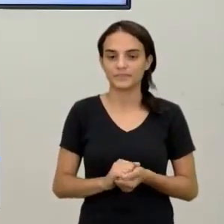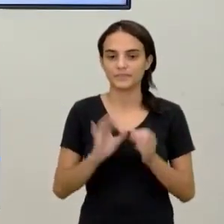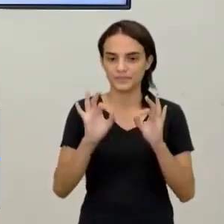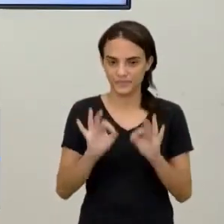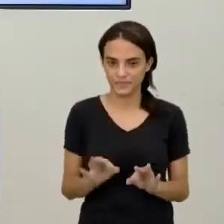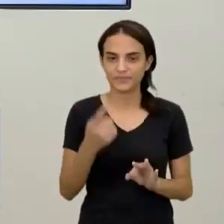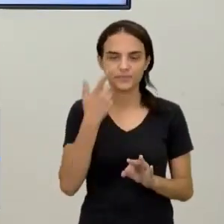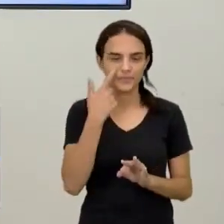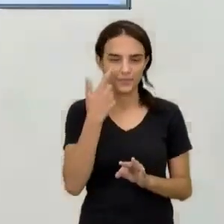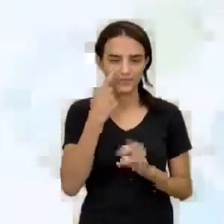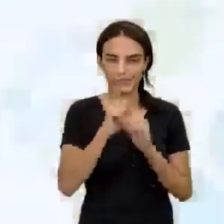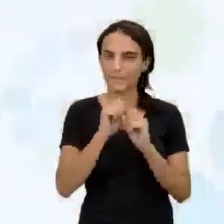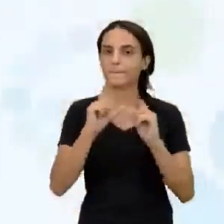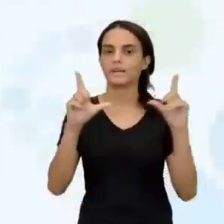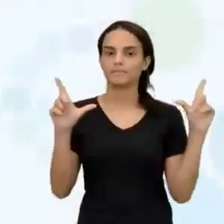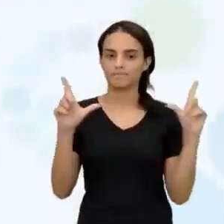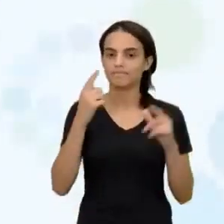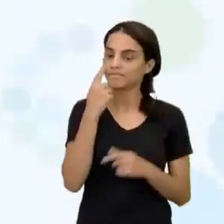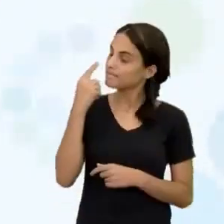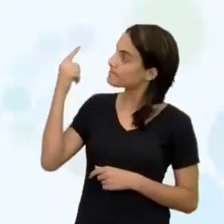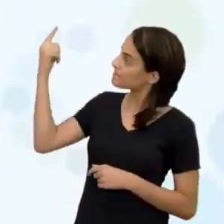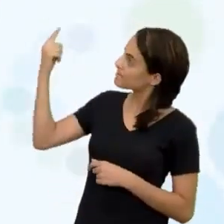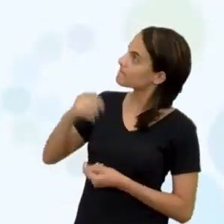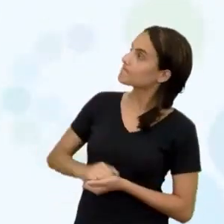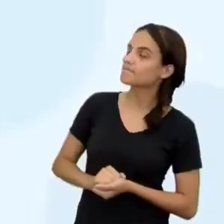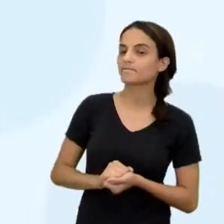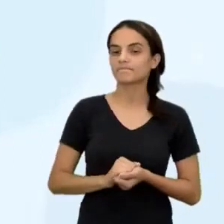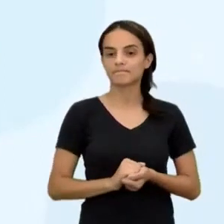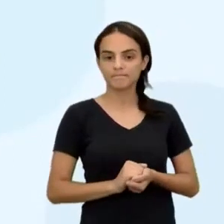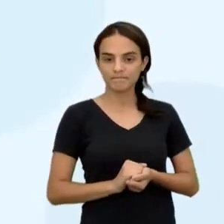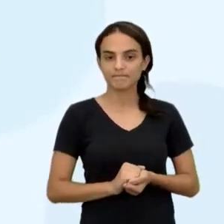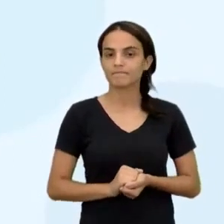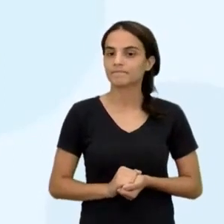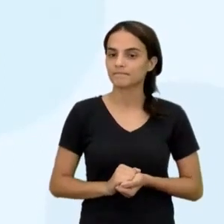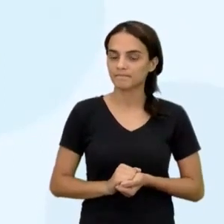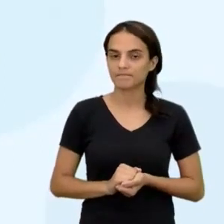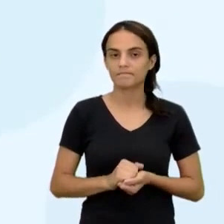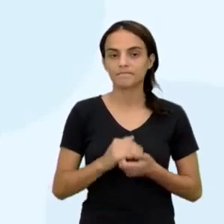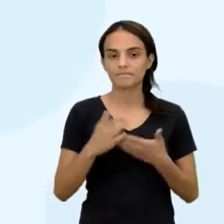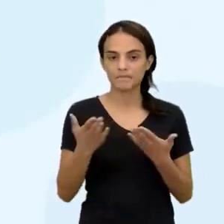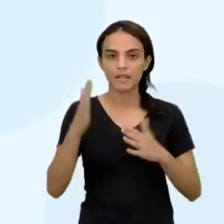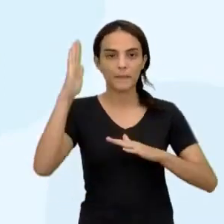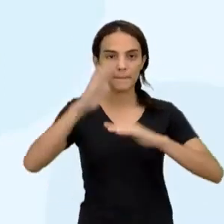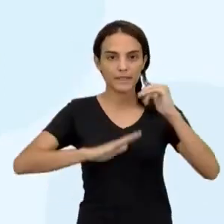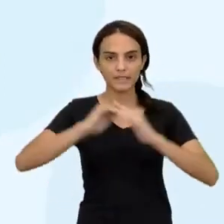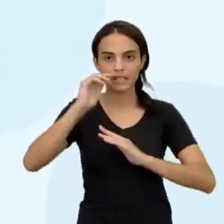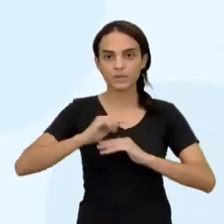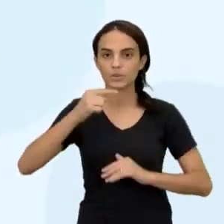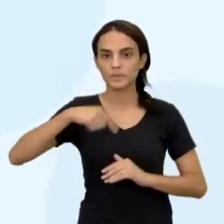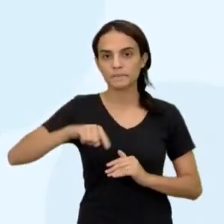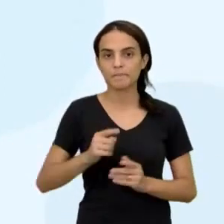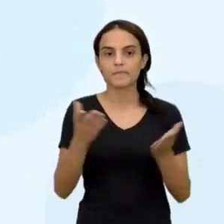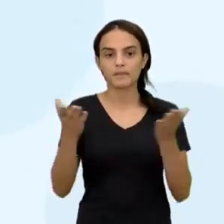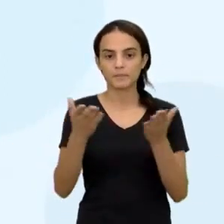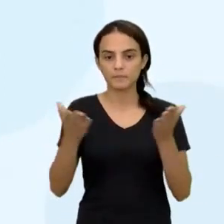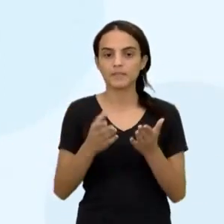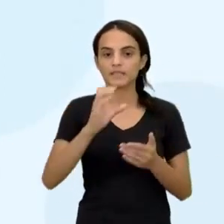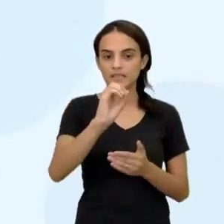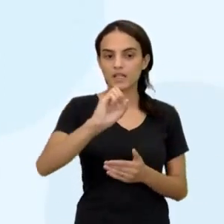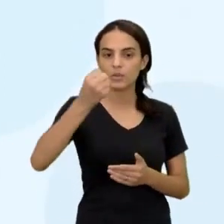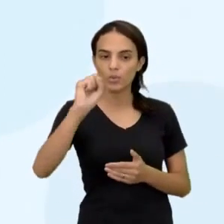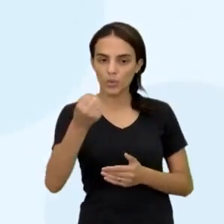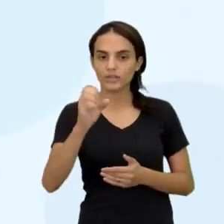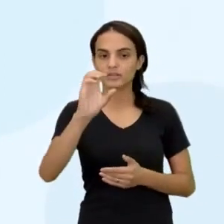aqui para nossa telinha, ó, equação de primeiro grau com uma incógnita. A habilidade que a gente está trabalhando é a 0808, que é